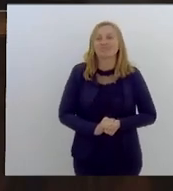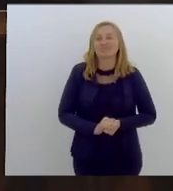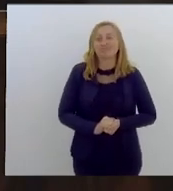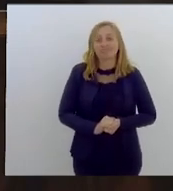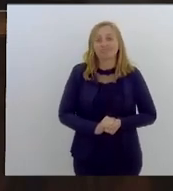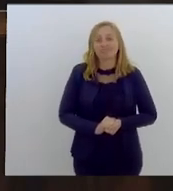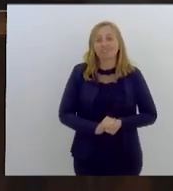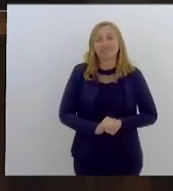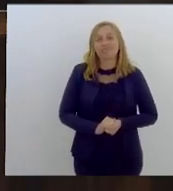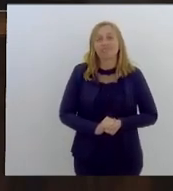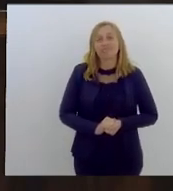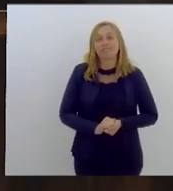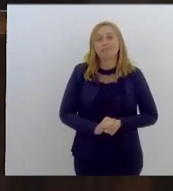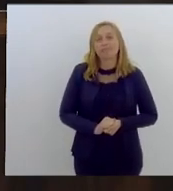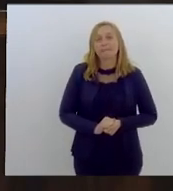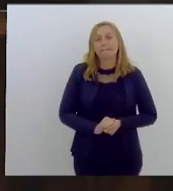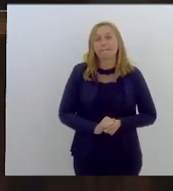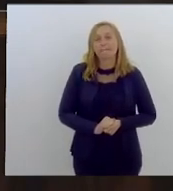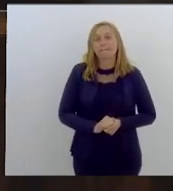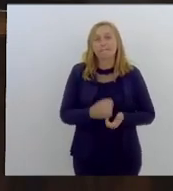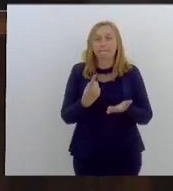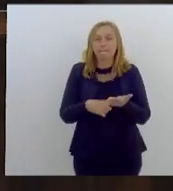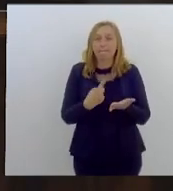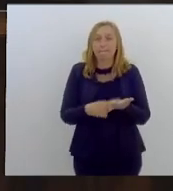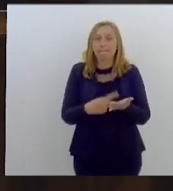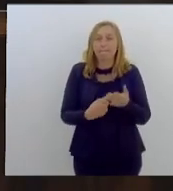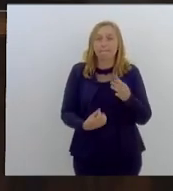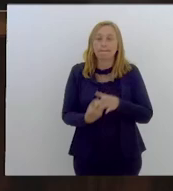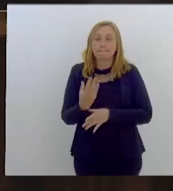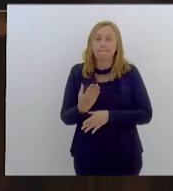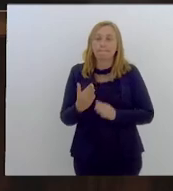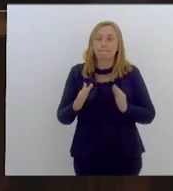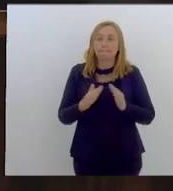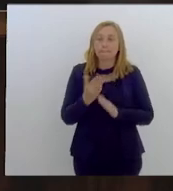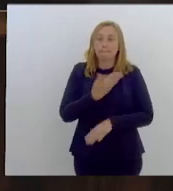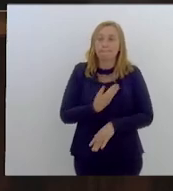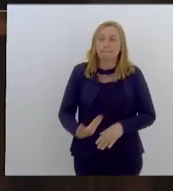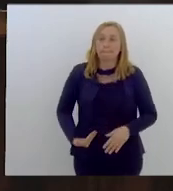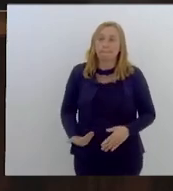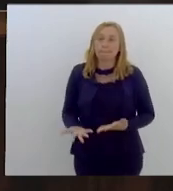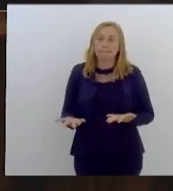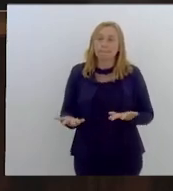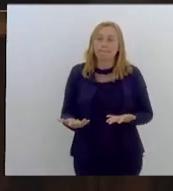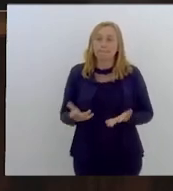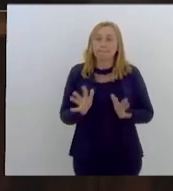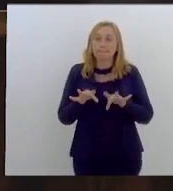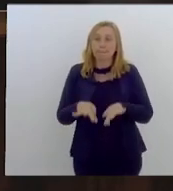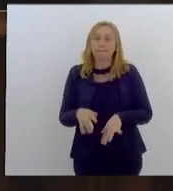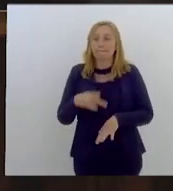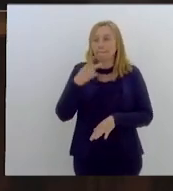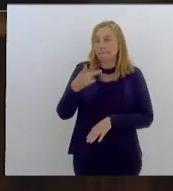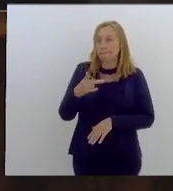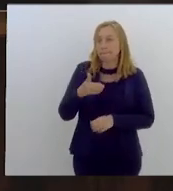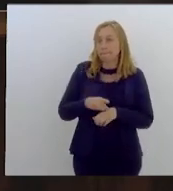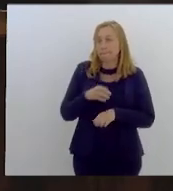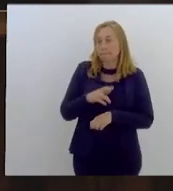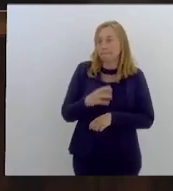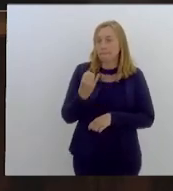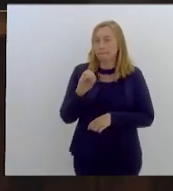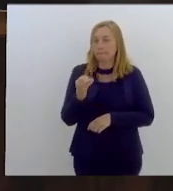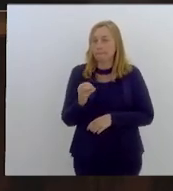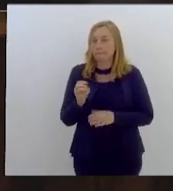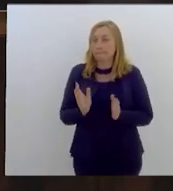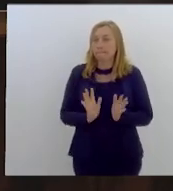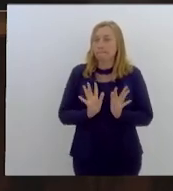Entendeu? Agora, tem um acordo que foi construído na Casa Civil. Eu, ao final da fala do doutor Serginho, eu vou suspender